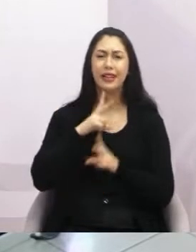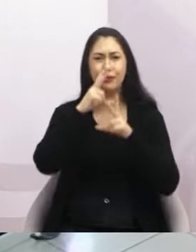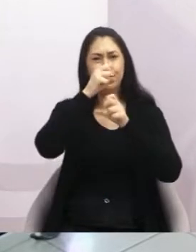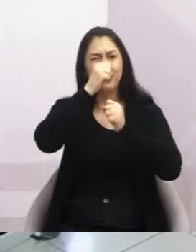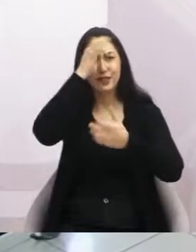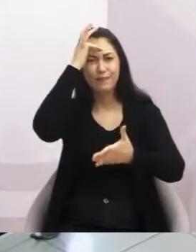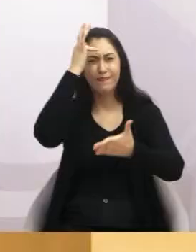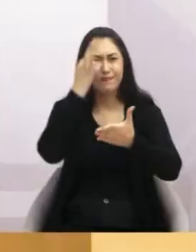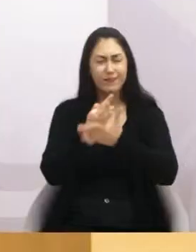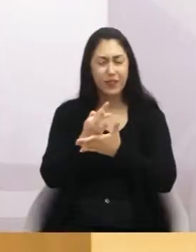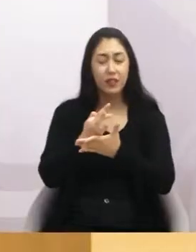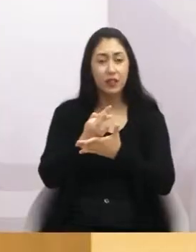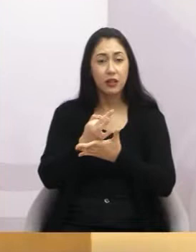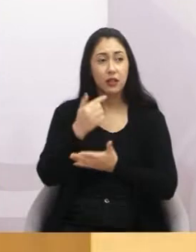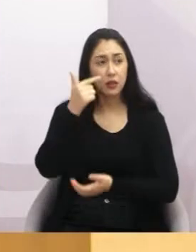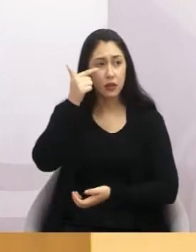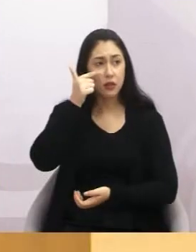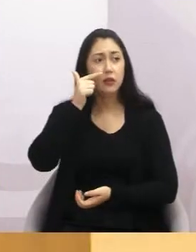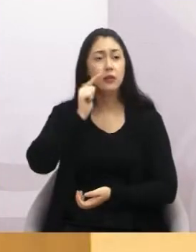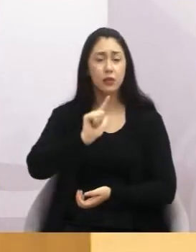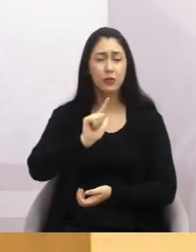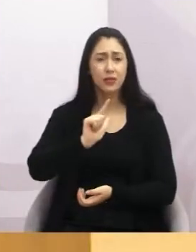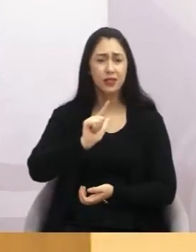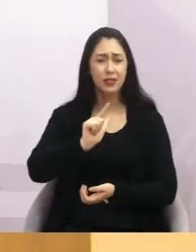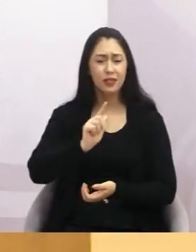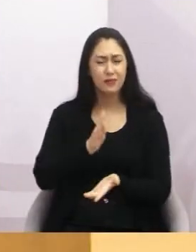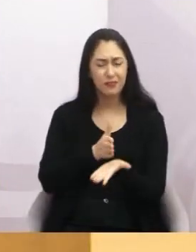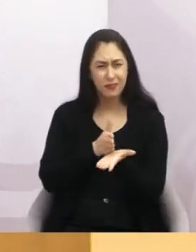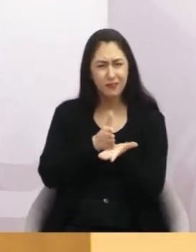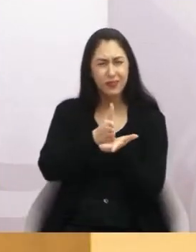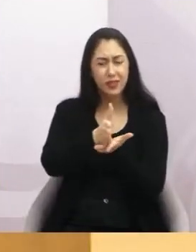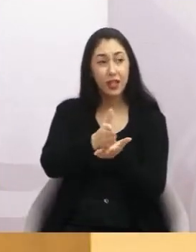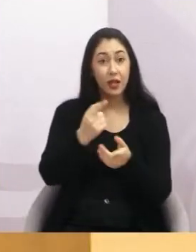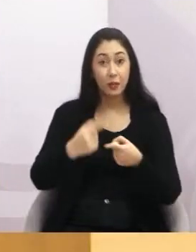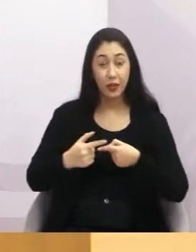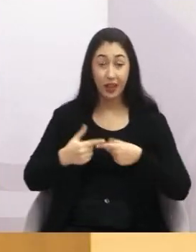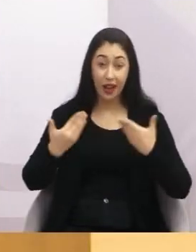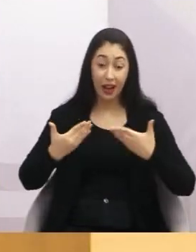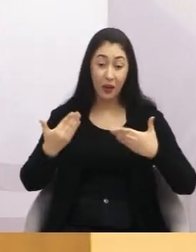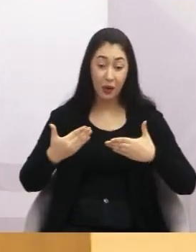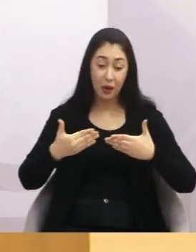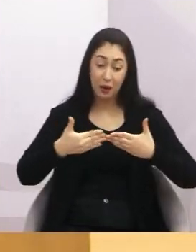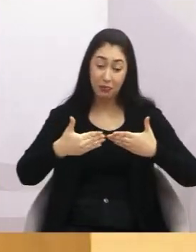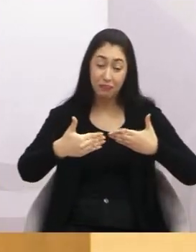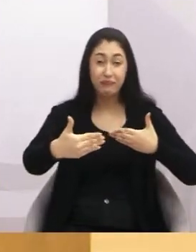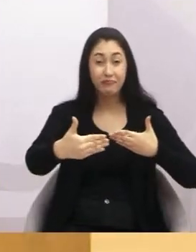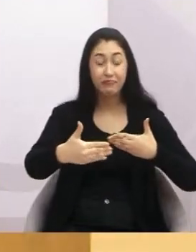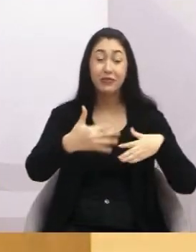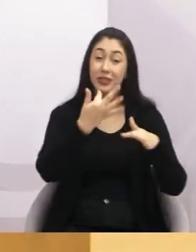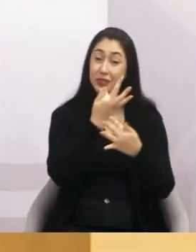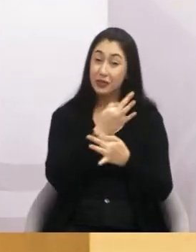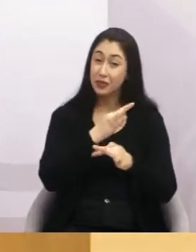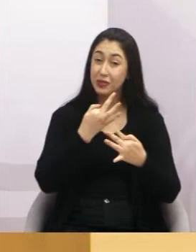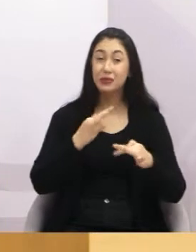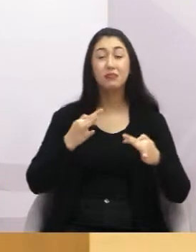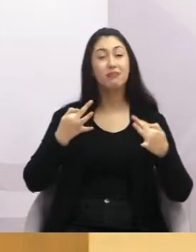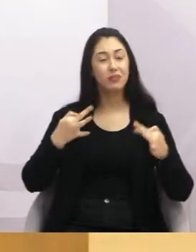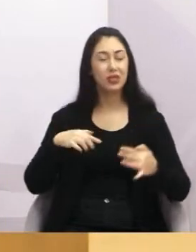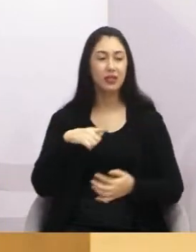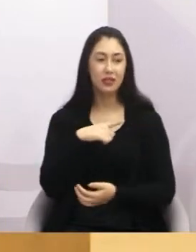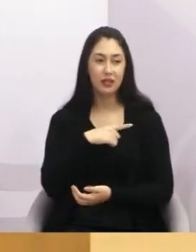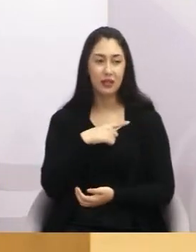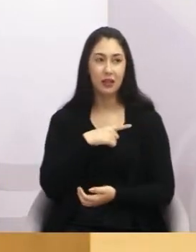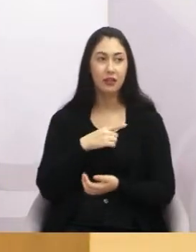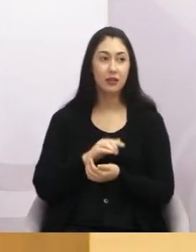possa cumprir com a sua caminhada aqui, né? Porque daqui para frente é uma dor terrível que o Valmir levará para o resto